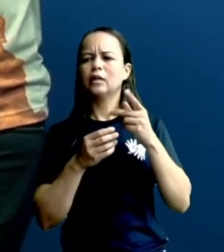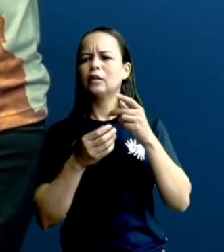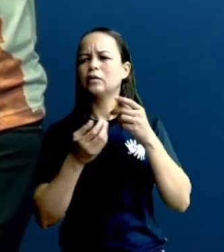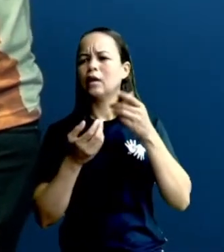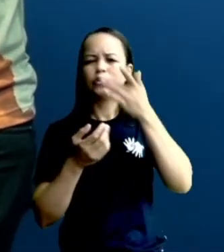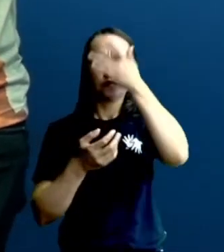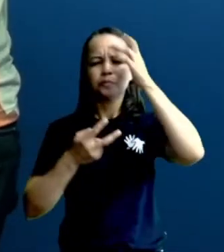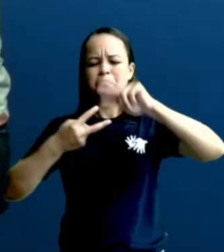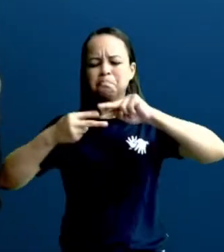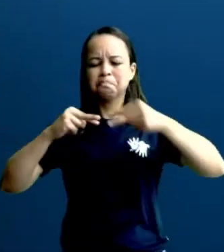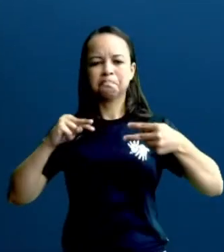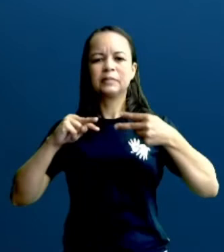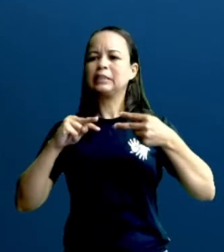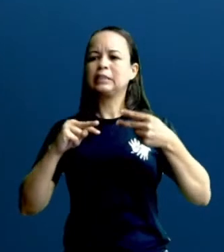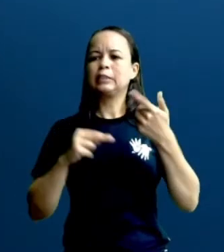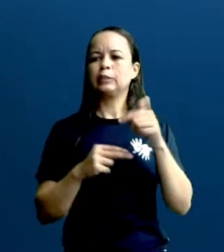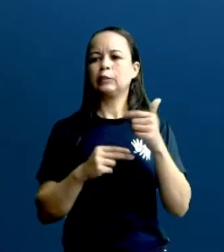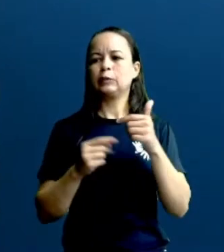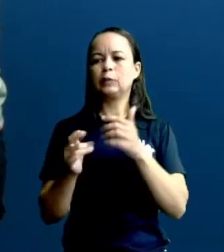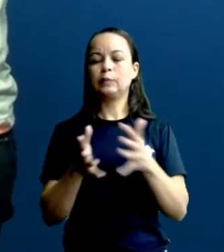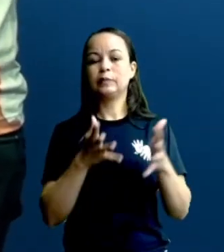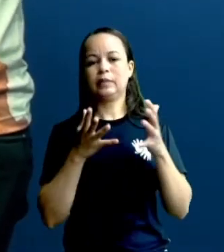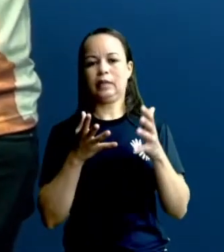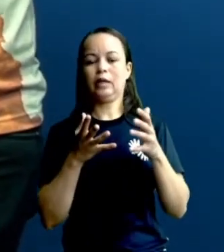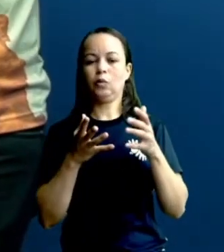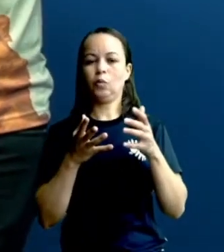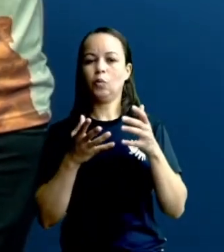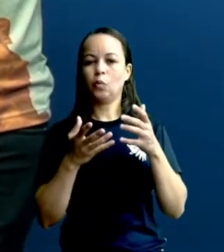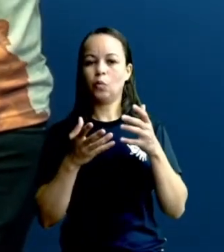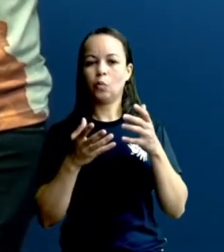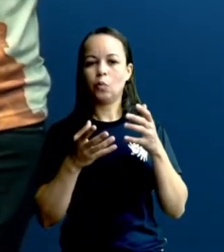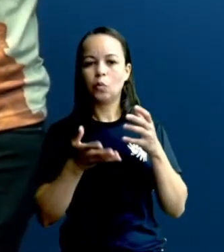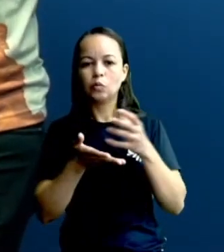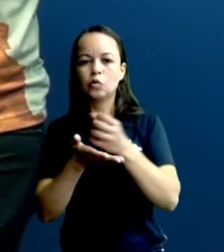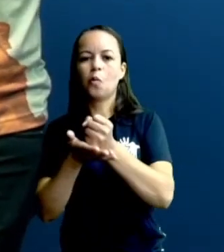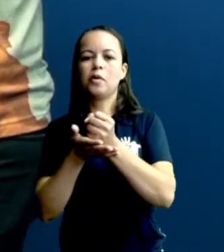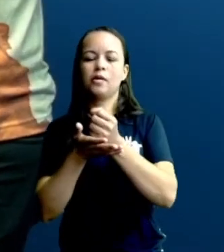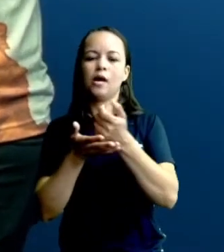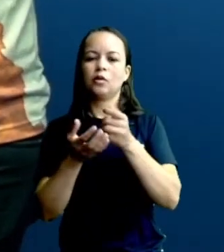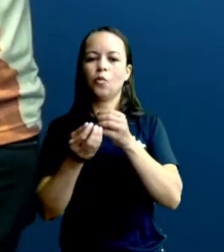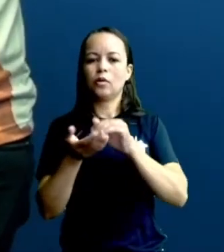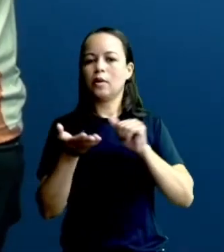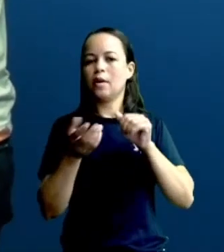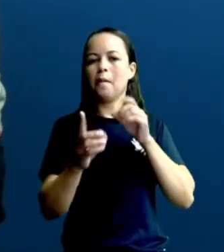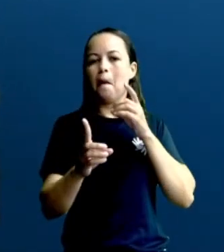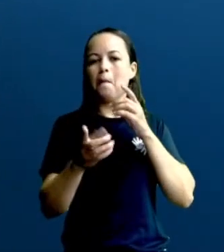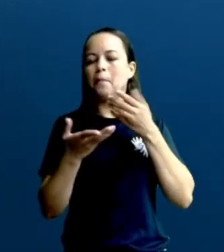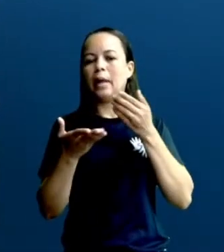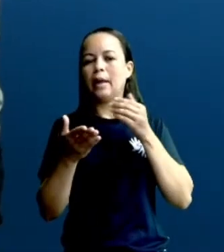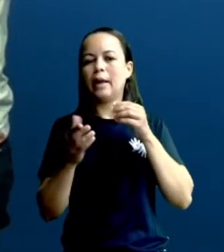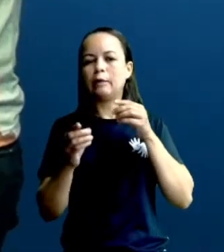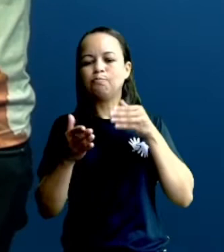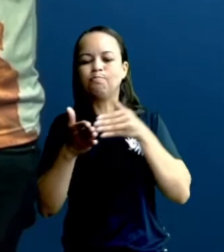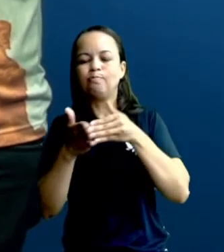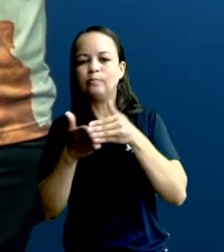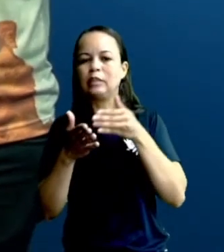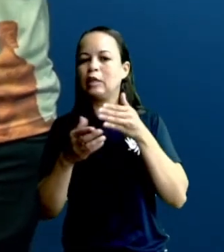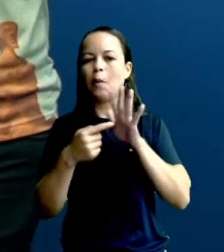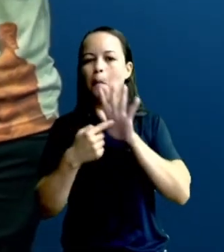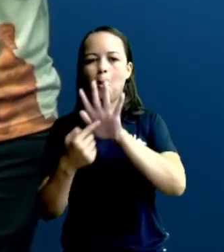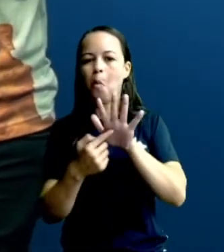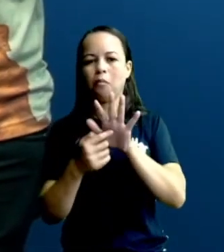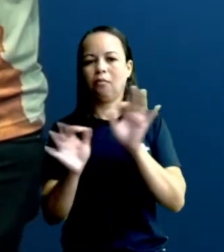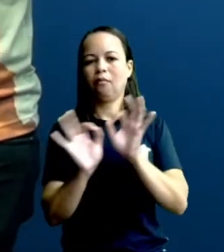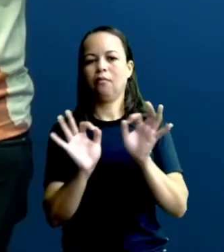aparecem quando não tem um gene dominante permitindo que ele apareça, impedindo que ele apareça, aliás. Então,